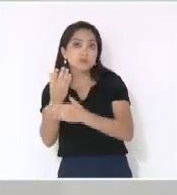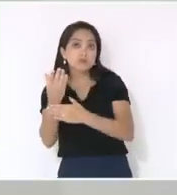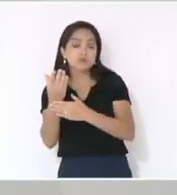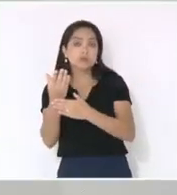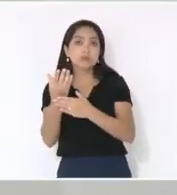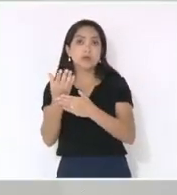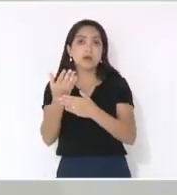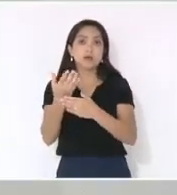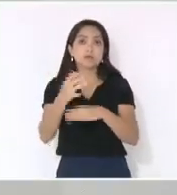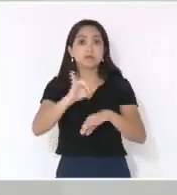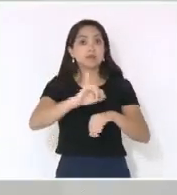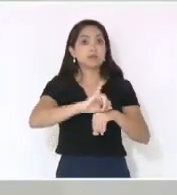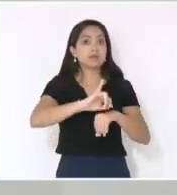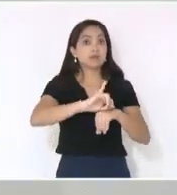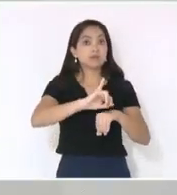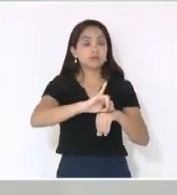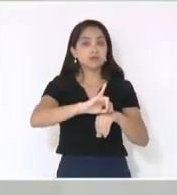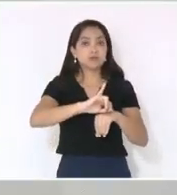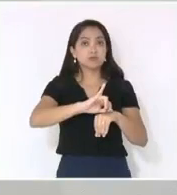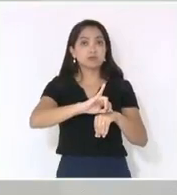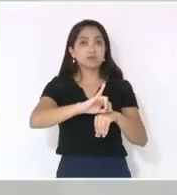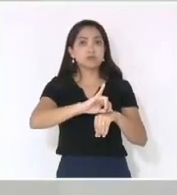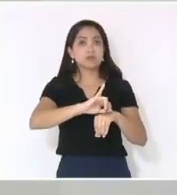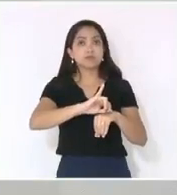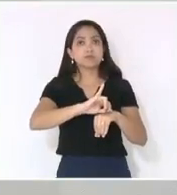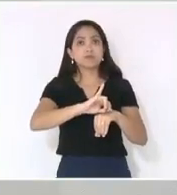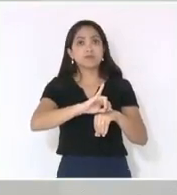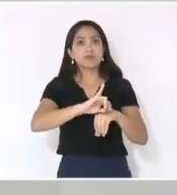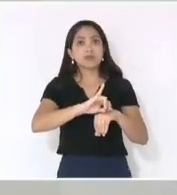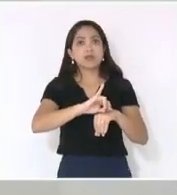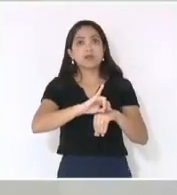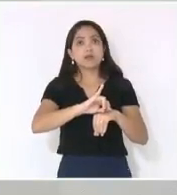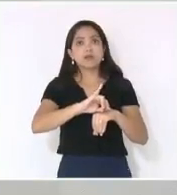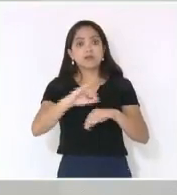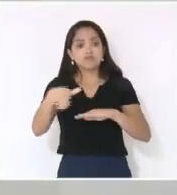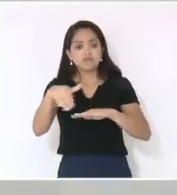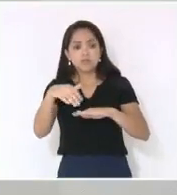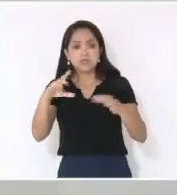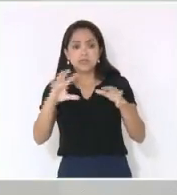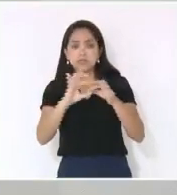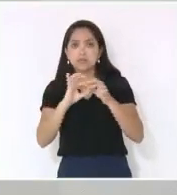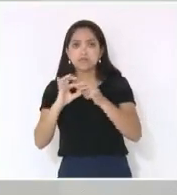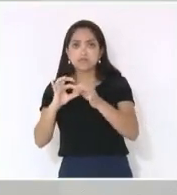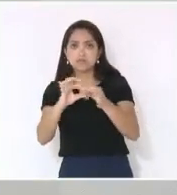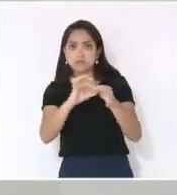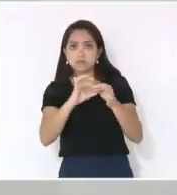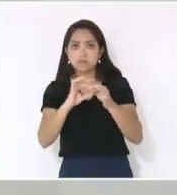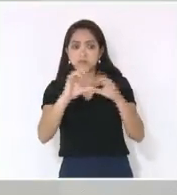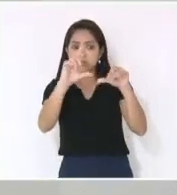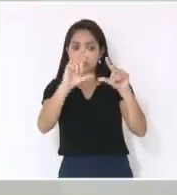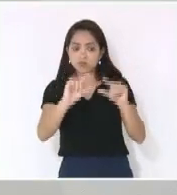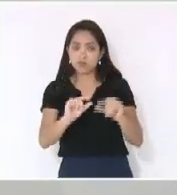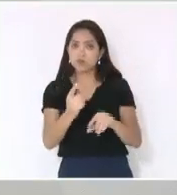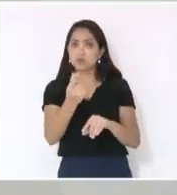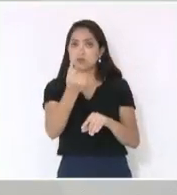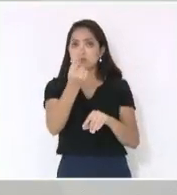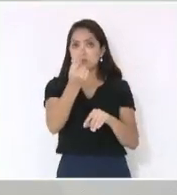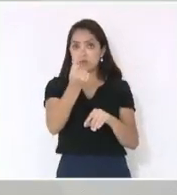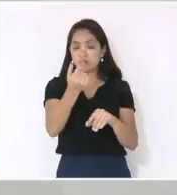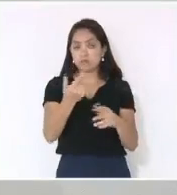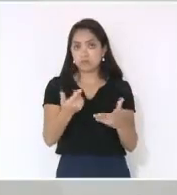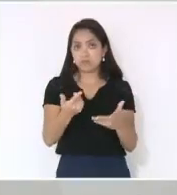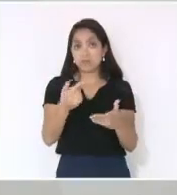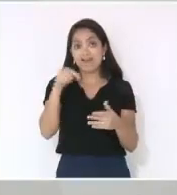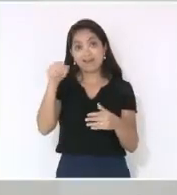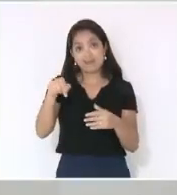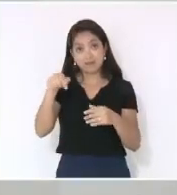a região metropolitana, linhas metropolitanas barateando a passagem do transporte intermunicipal. Aqui em